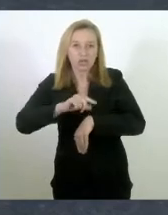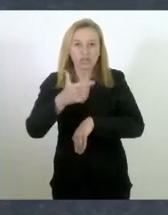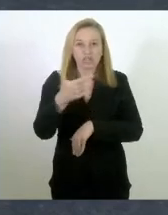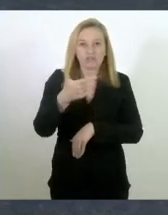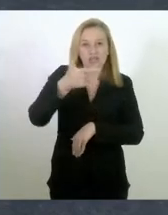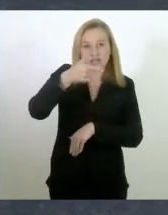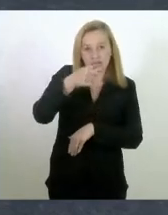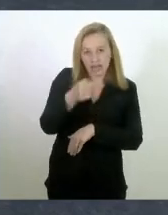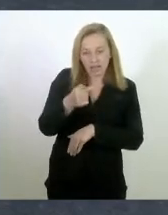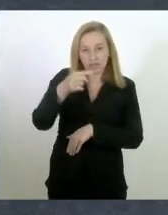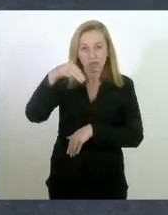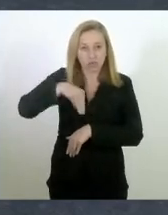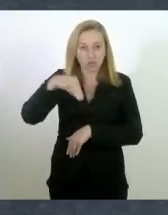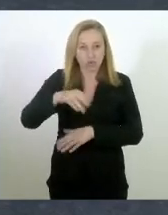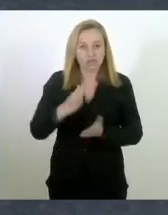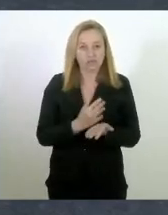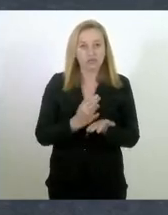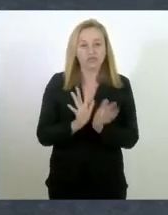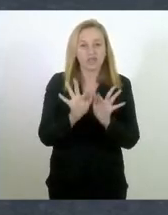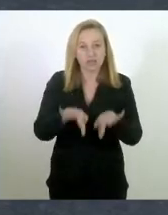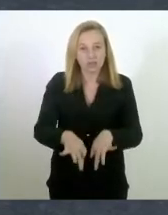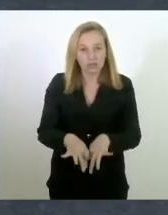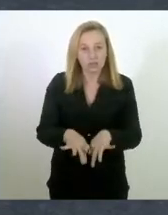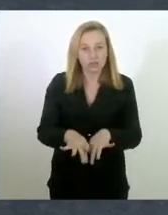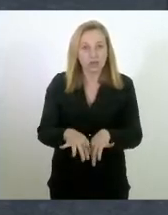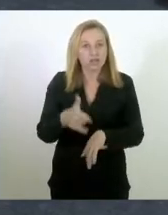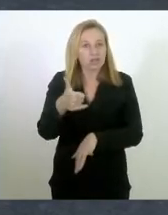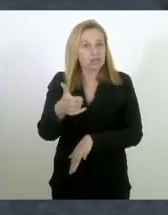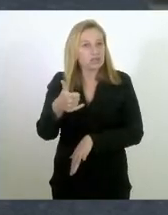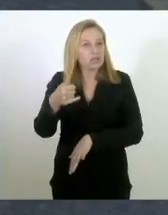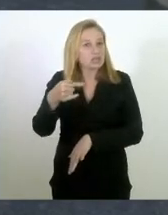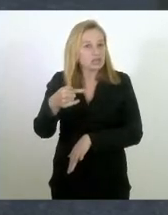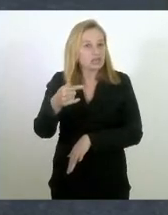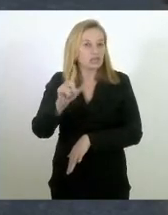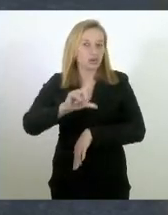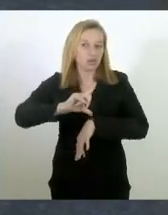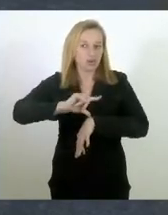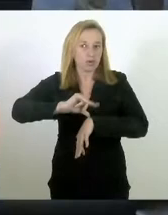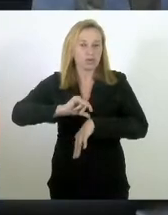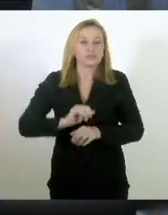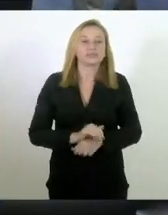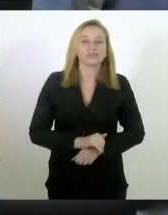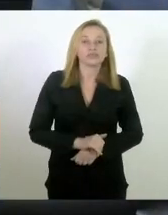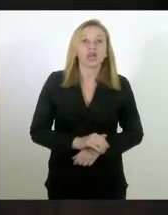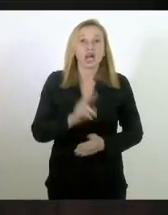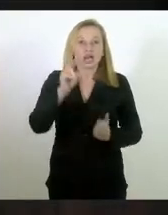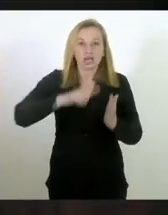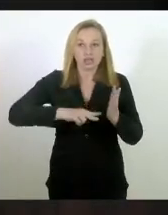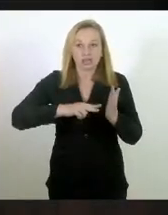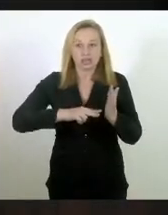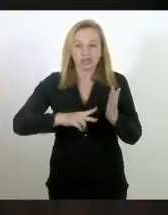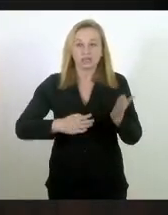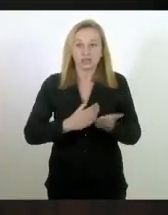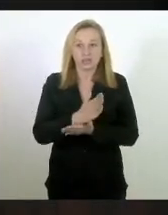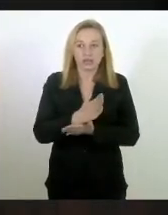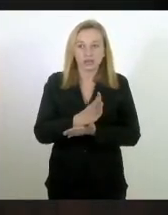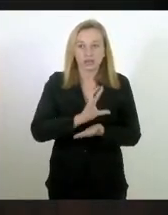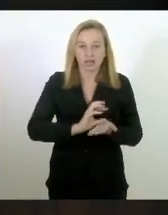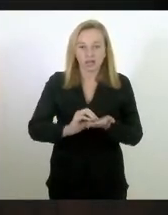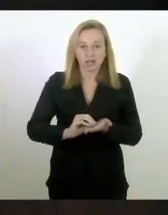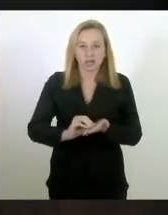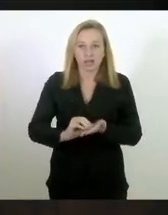15:27 encerrou-se às 17horas lida e aprovada a ata